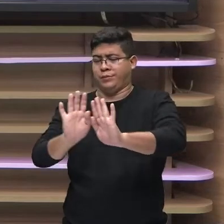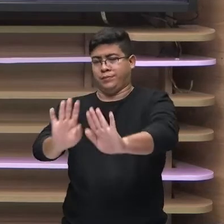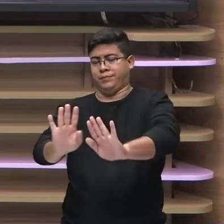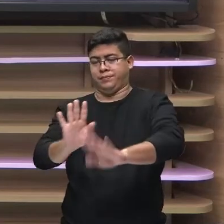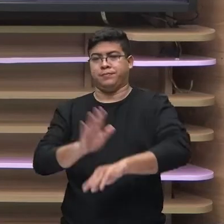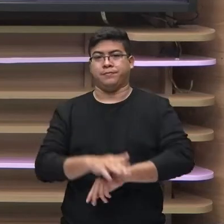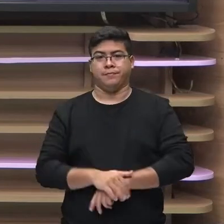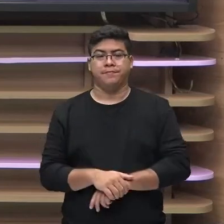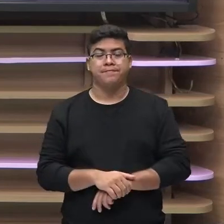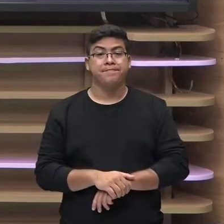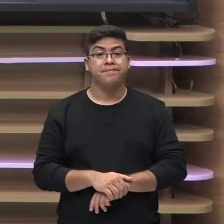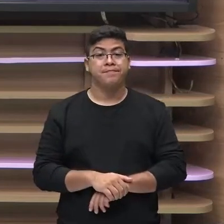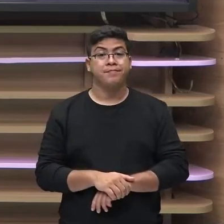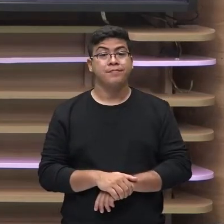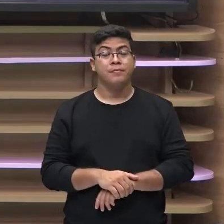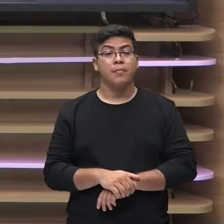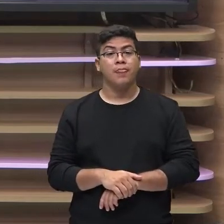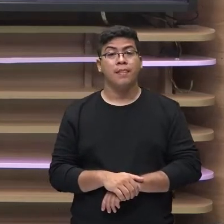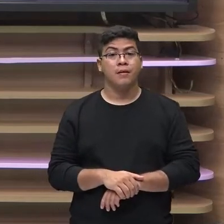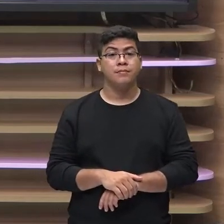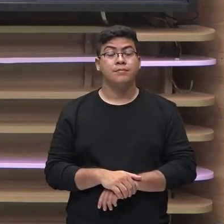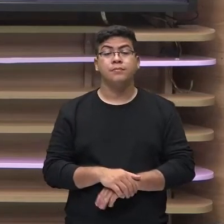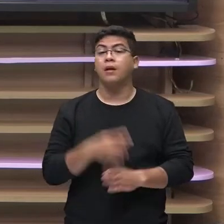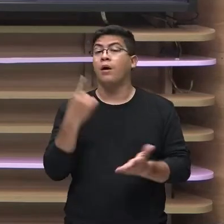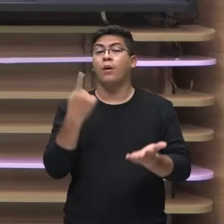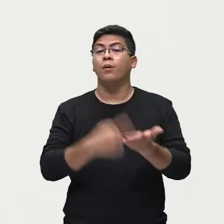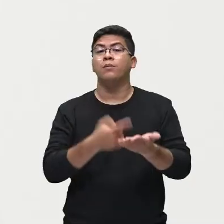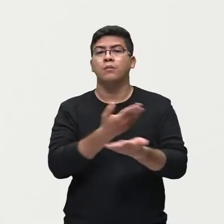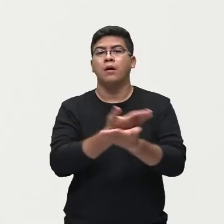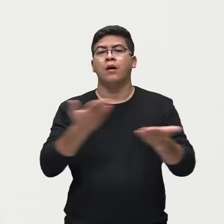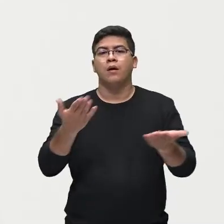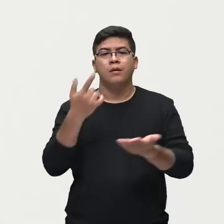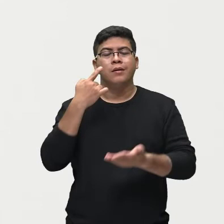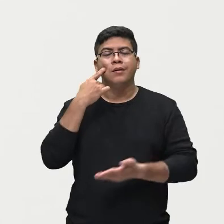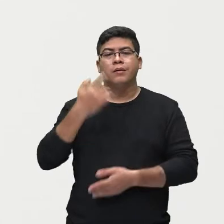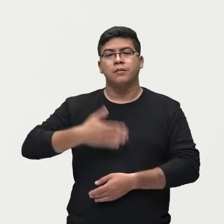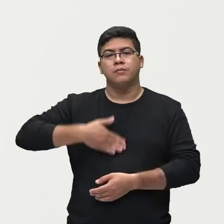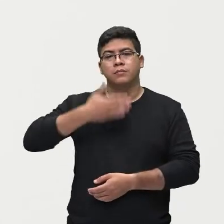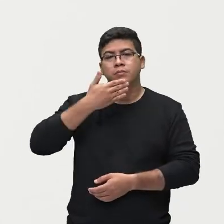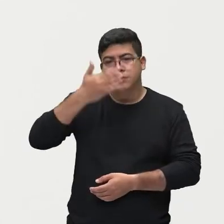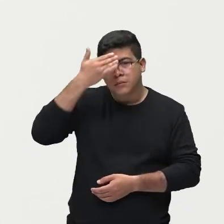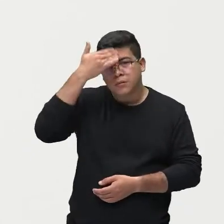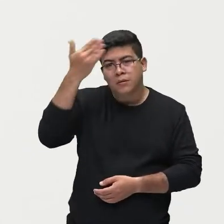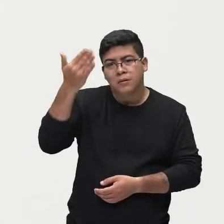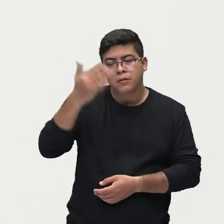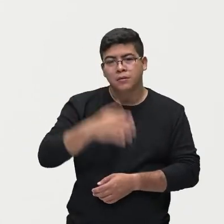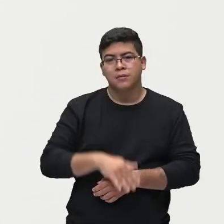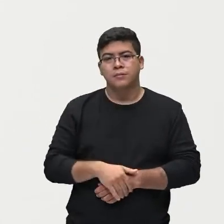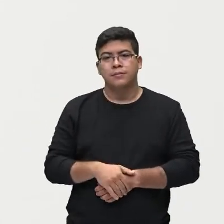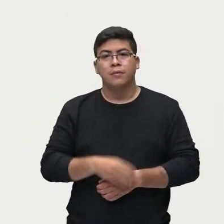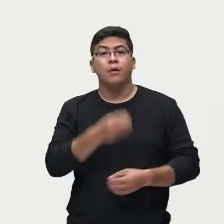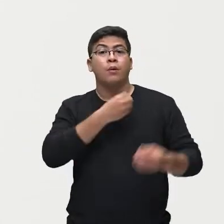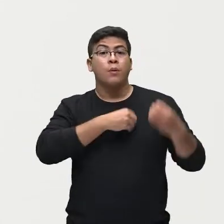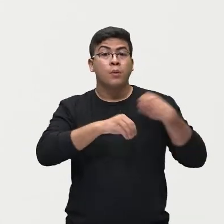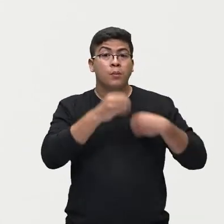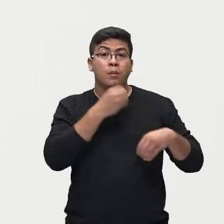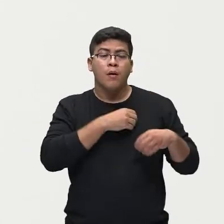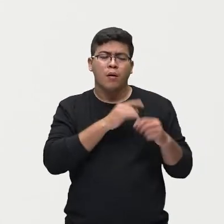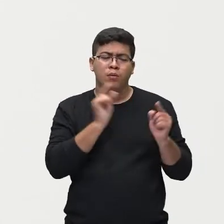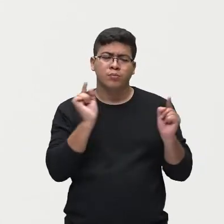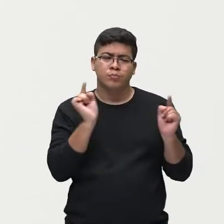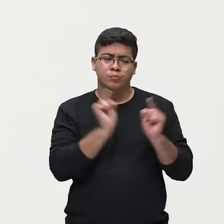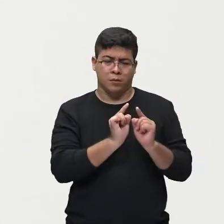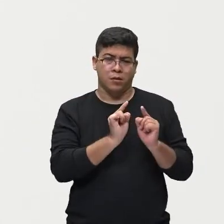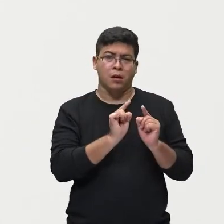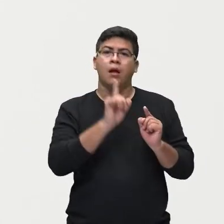E aqui eu quero te convidar a olhar a visão do islamismo nesse sentido, né? No islamismo, os pecados